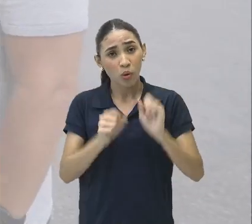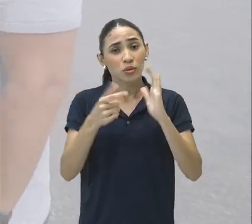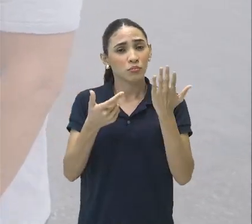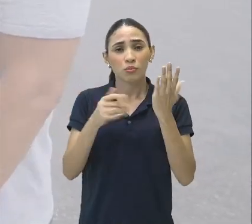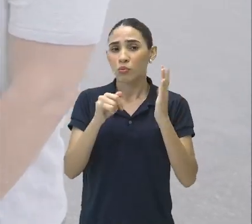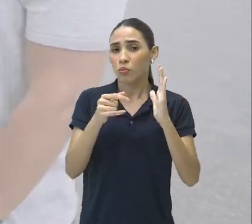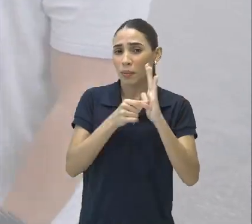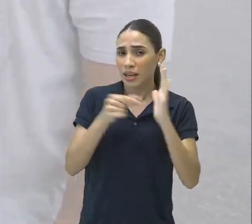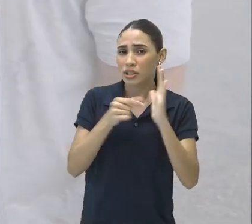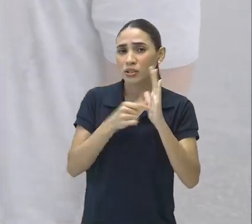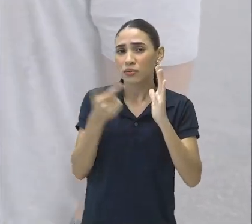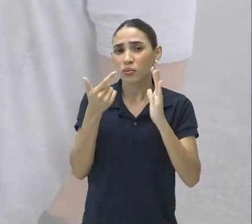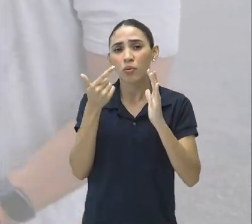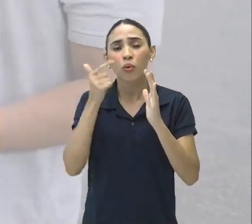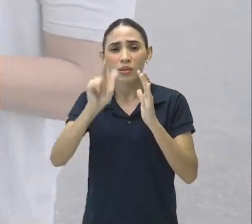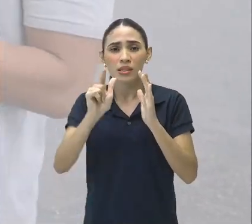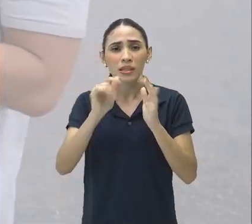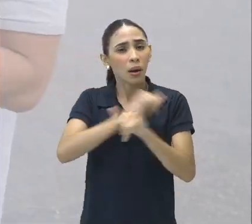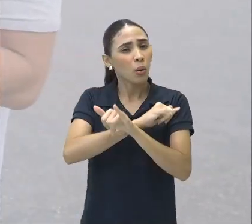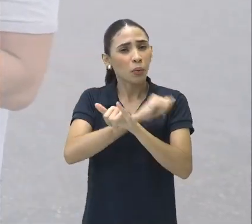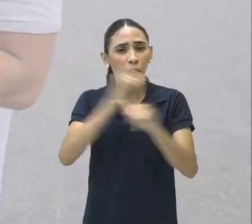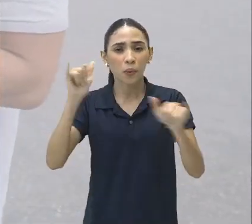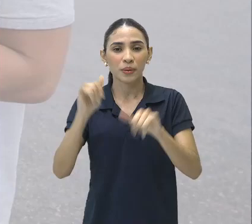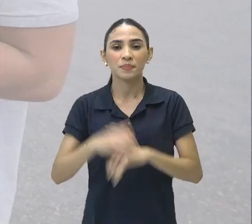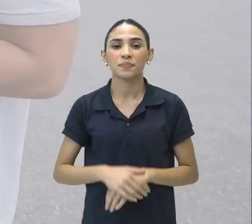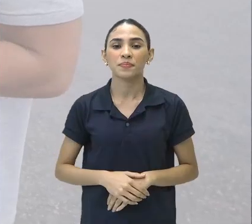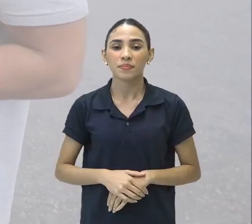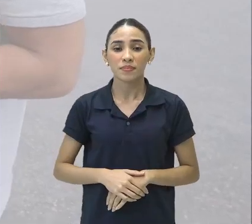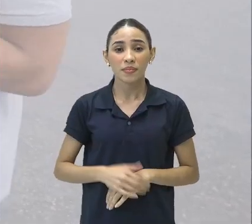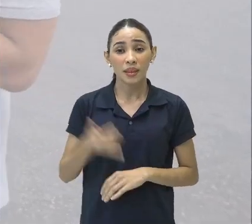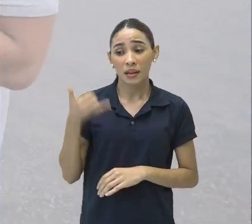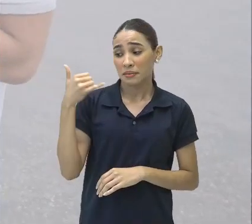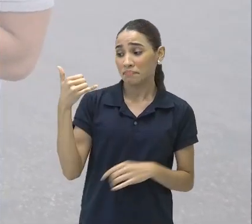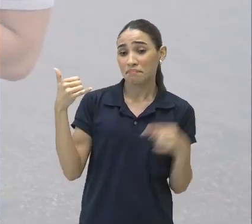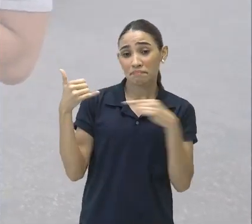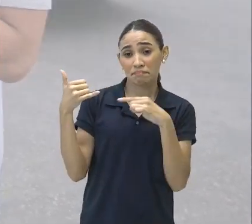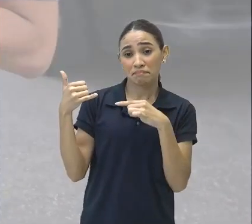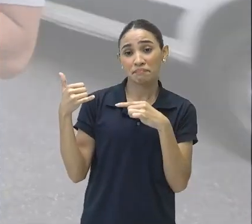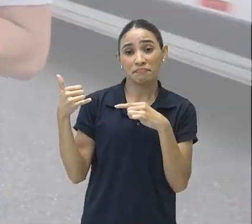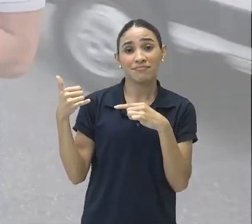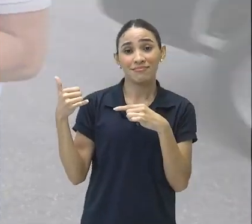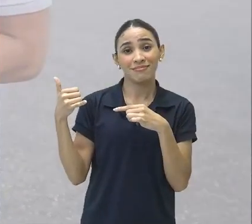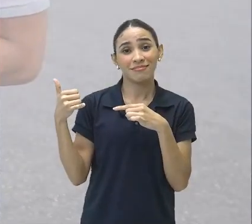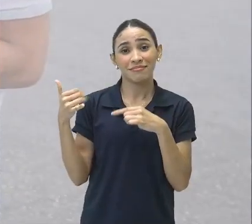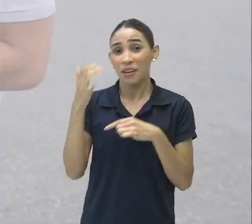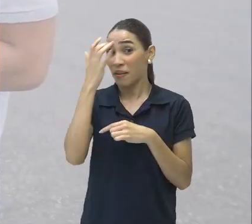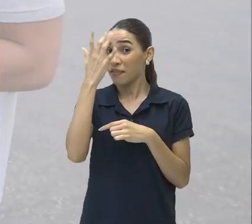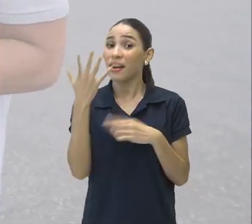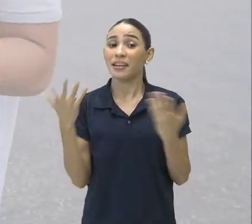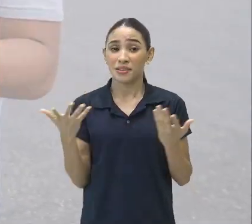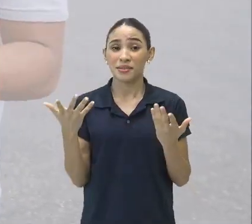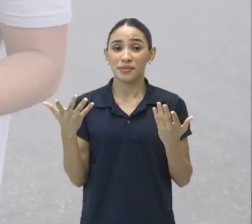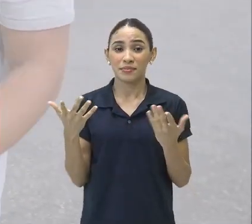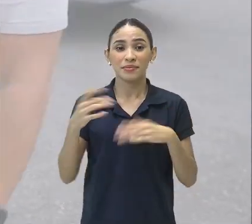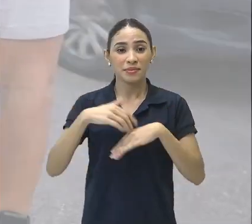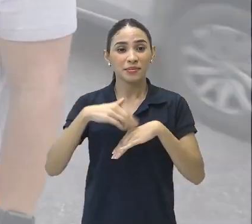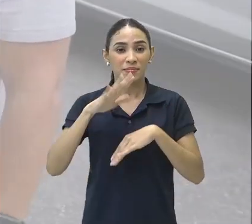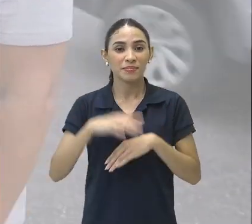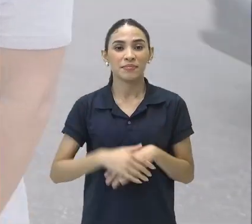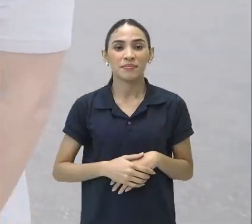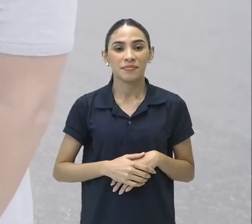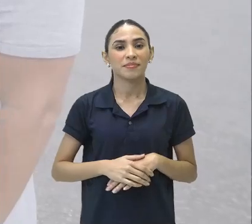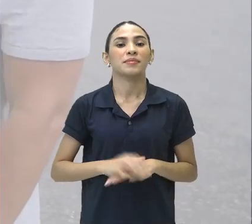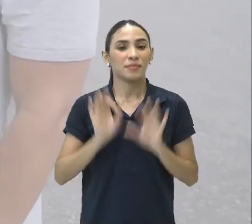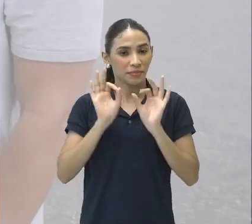acaba publicando em todas elas de uma vez. Sim, então pelo aparelho celular acaba sendo muito mais fácil, né? Uma ferramenta muito mais fácil.